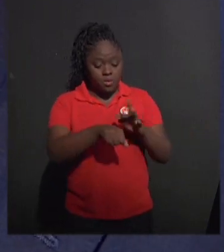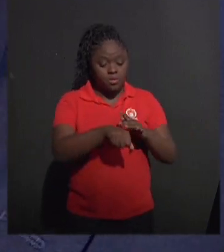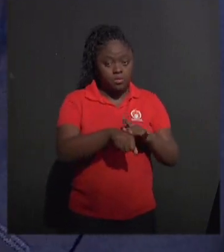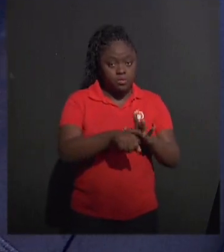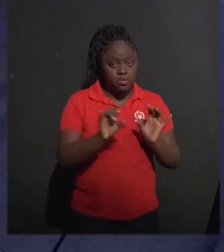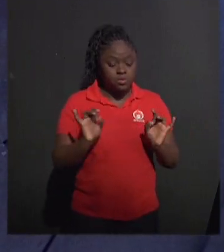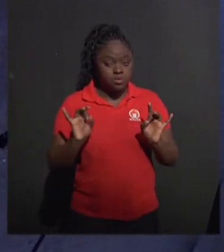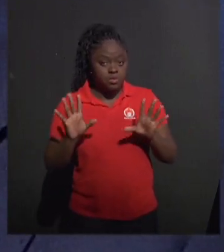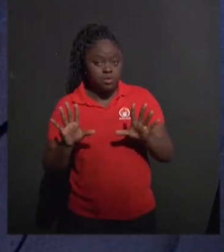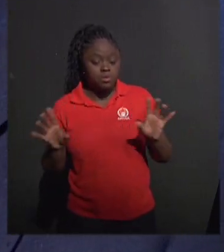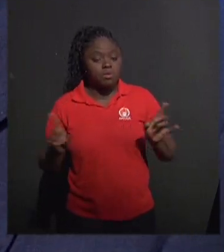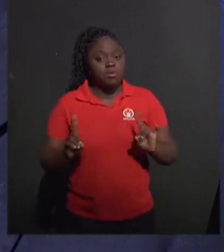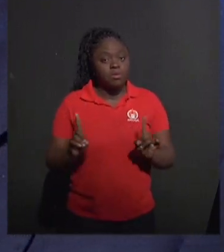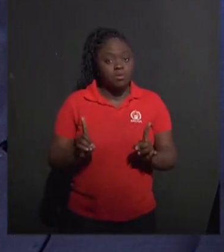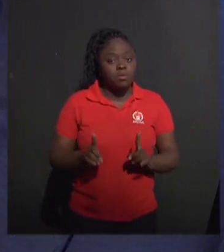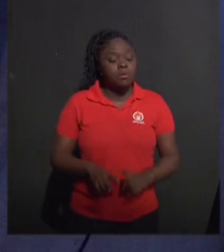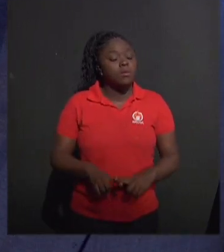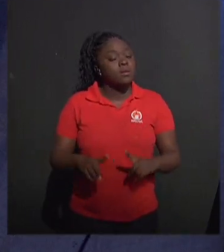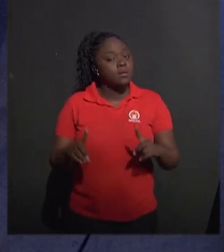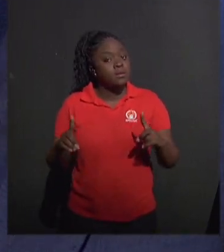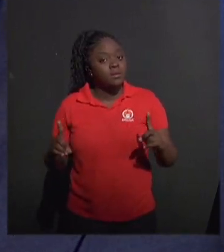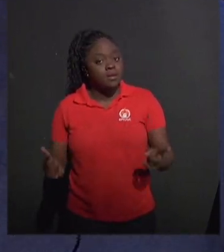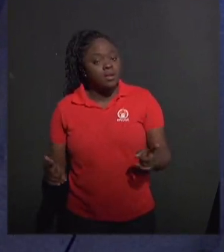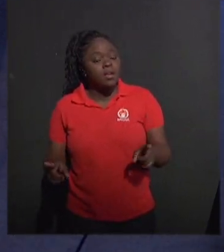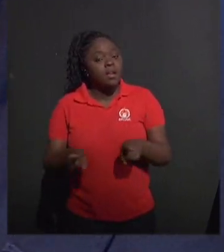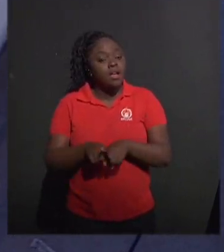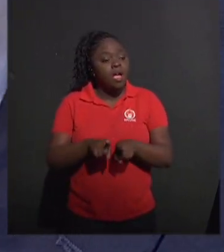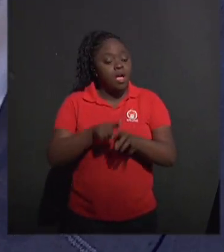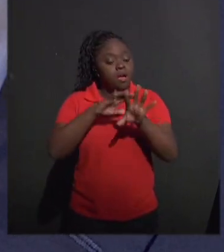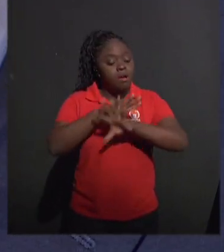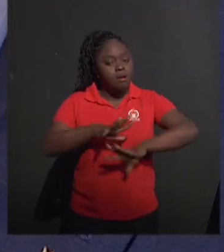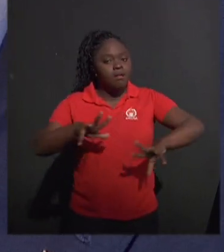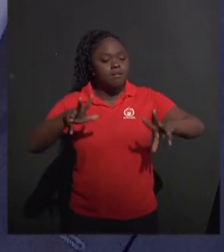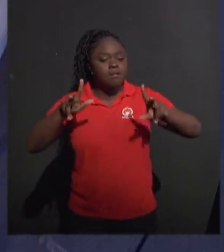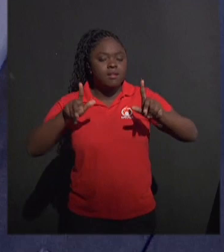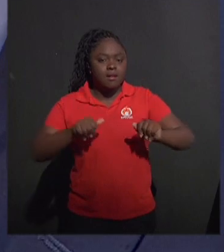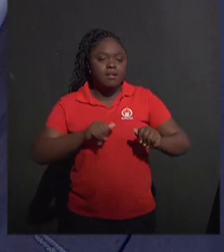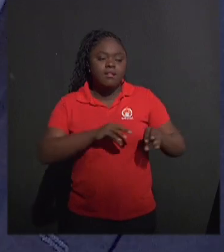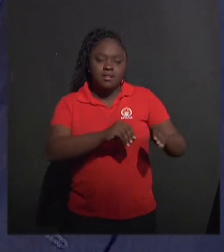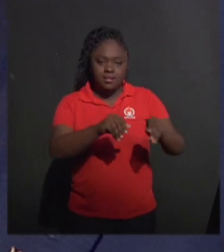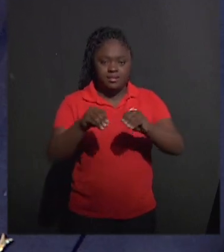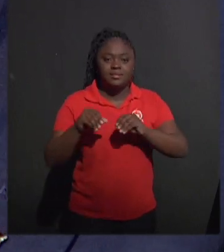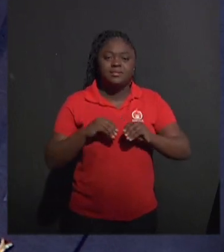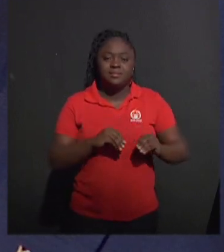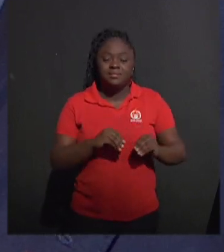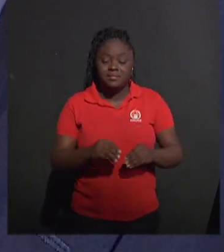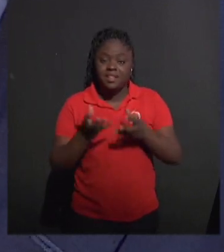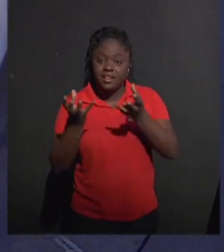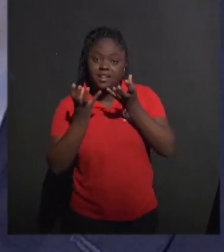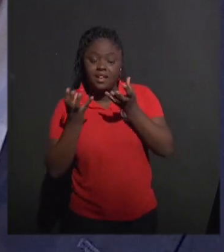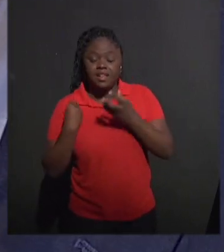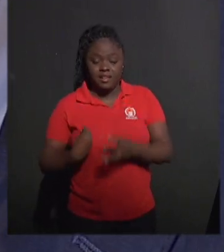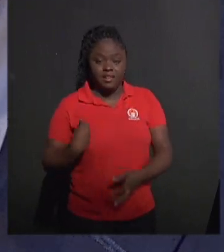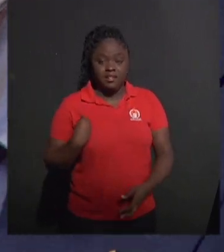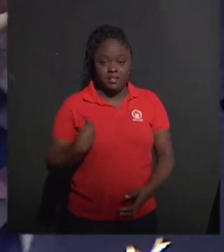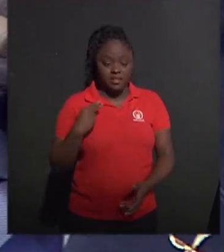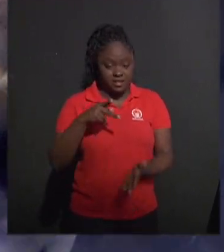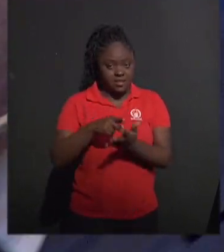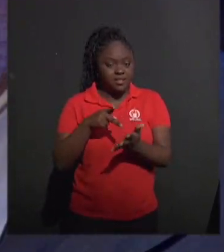enfermidades, mas Ele quer curar a nossa terra, e queremos viver essa